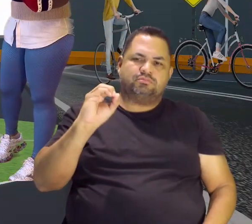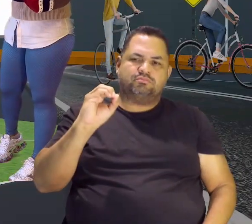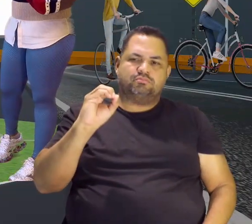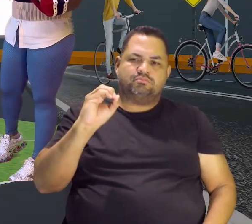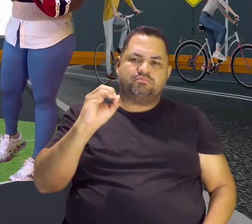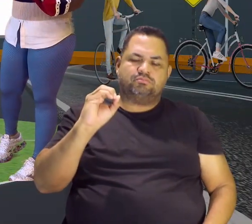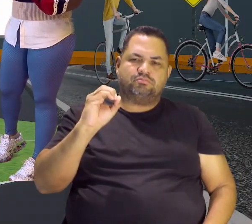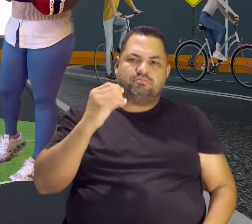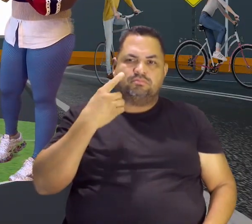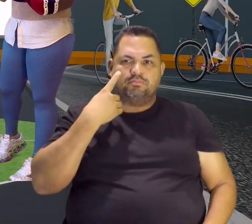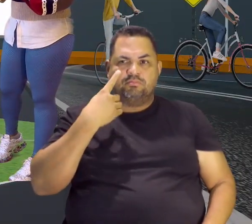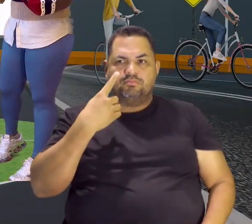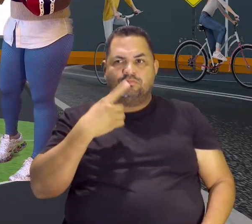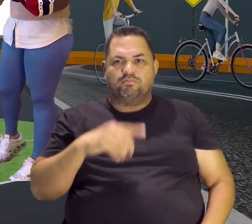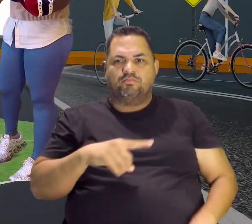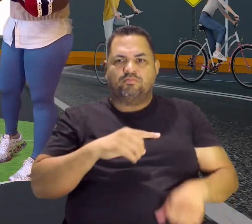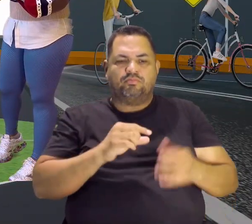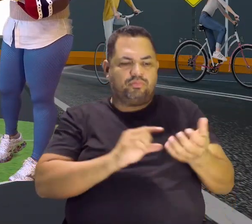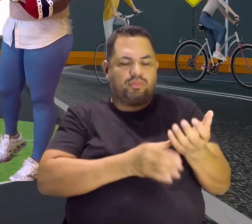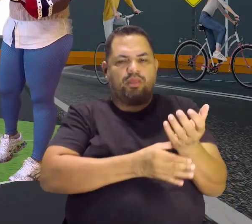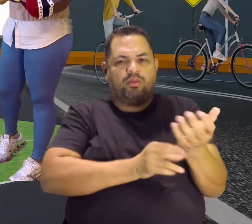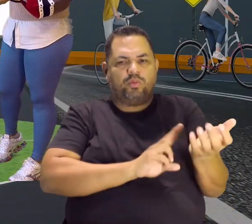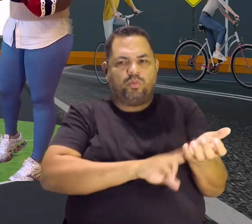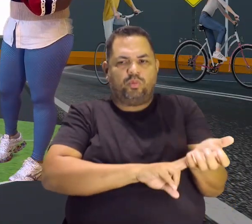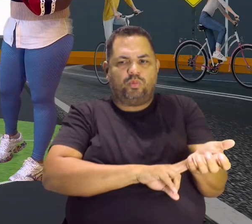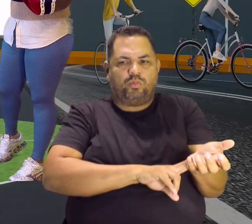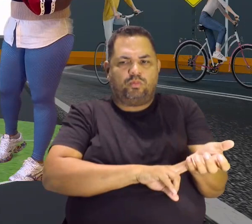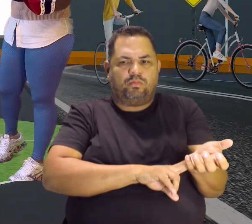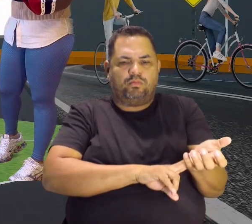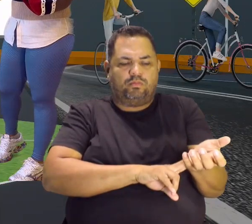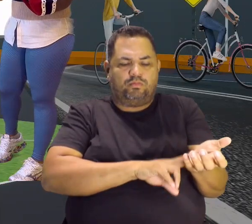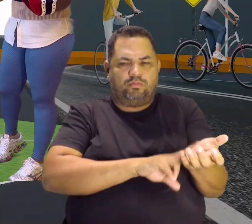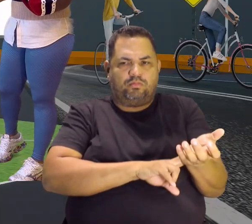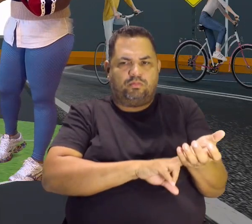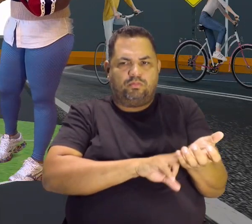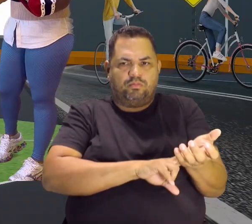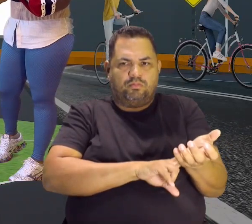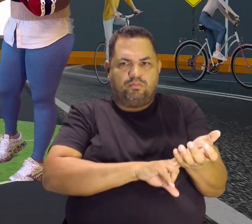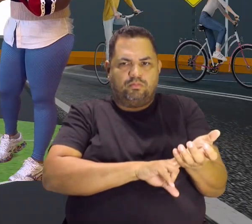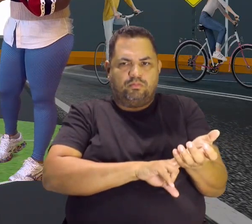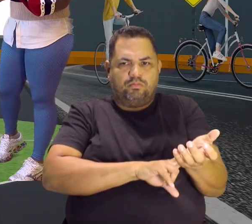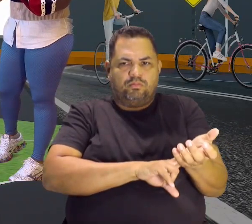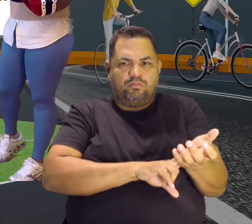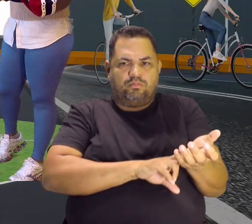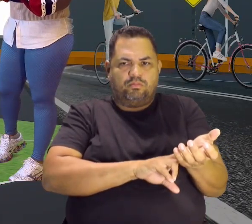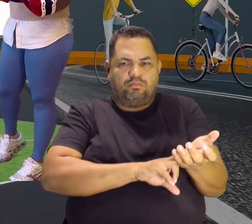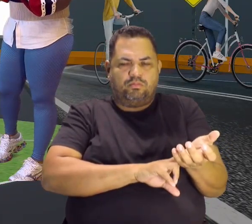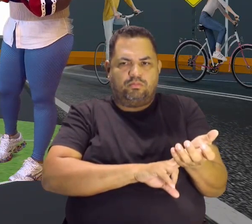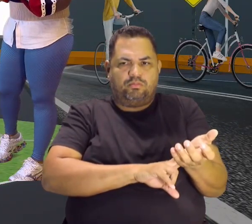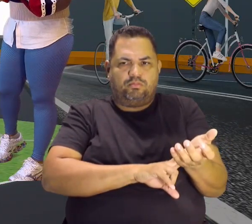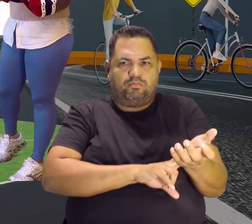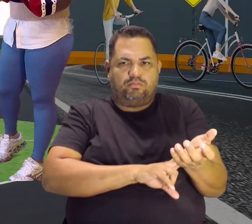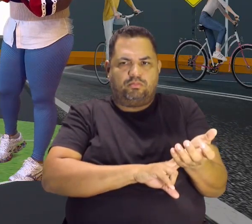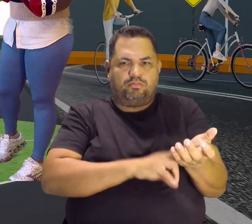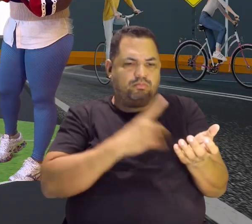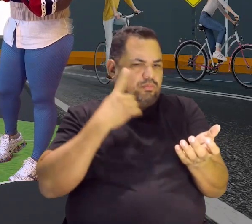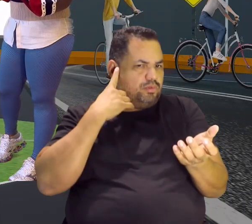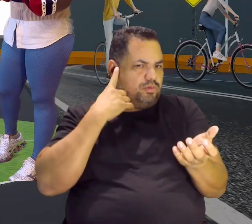pegou aqui os 2 dedinhos no punho, né? Deu 2 dedinhos no polegar, desceu até o punho, e aí tu